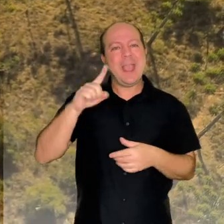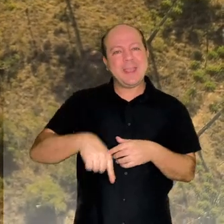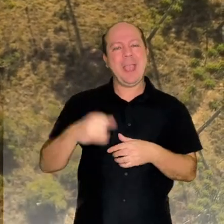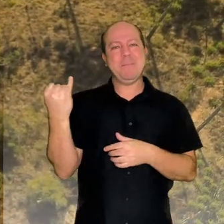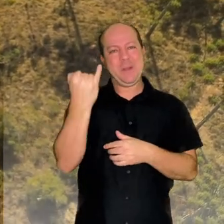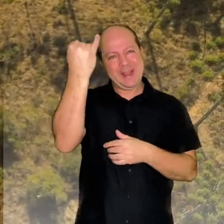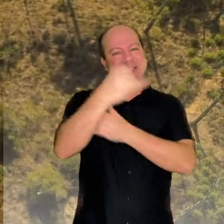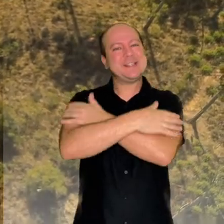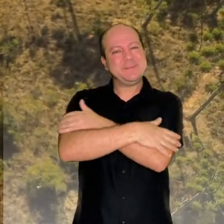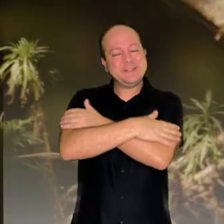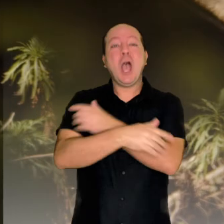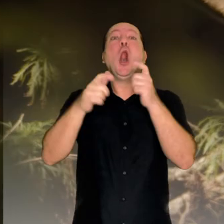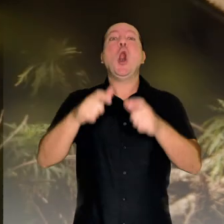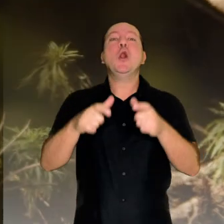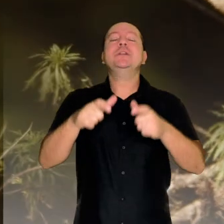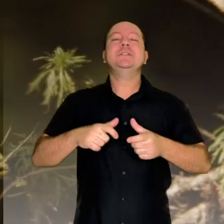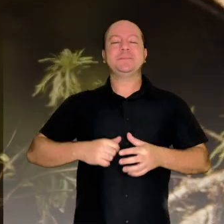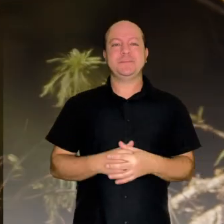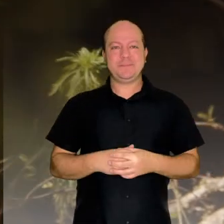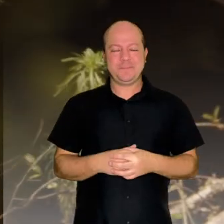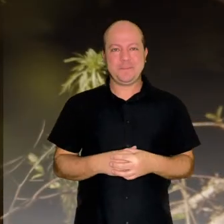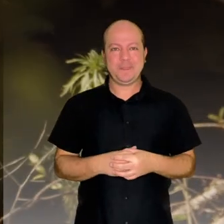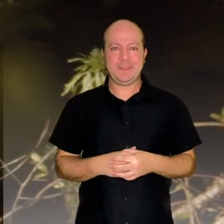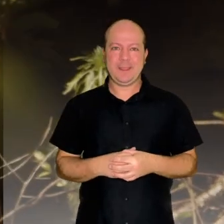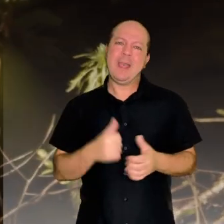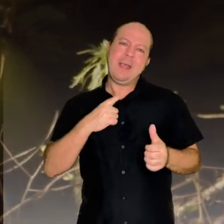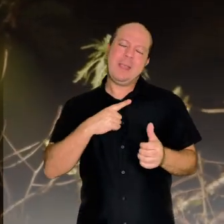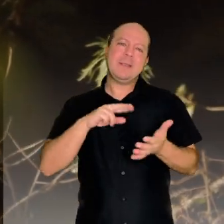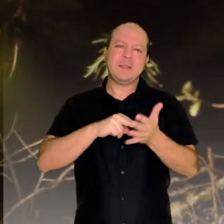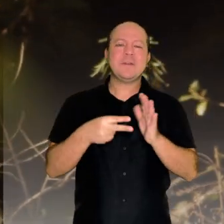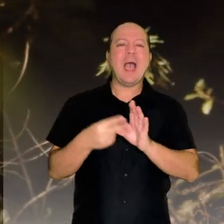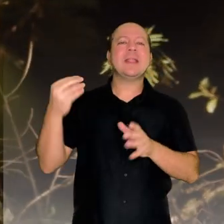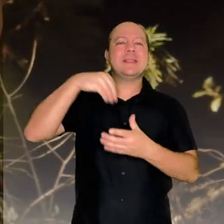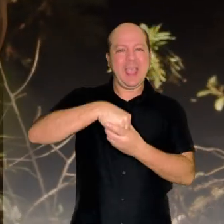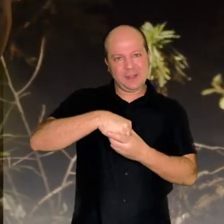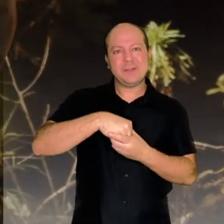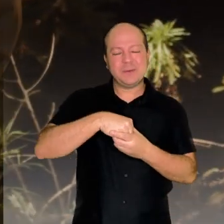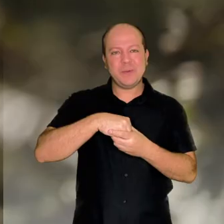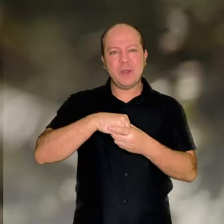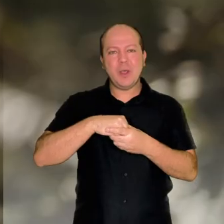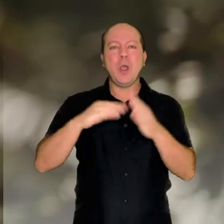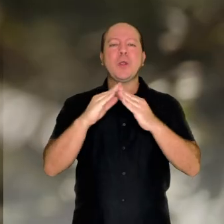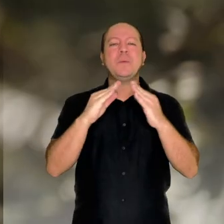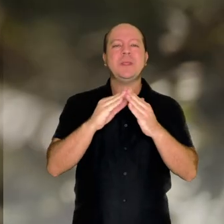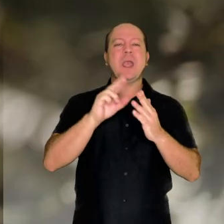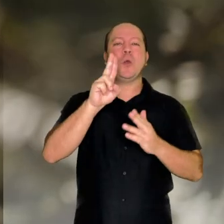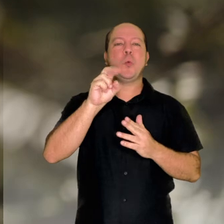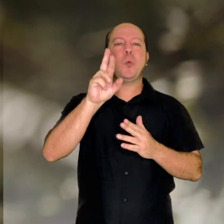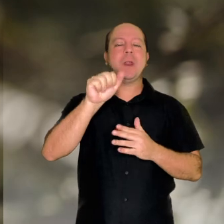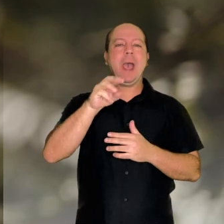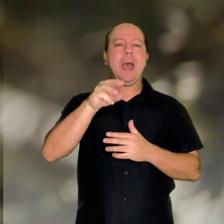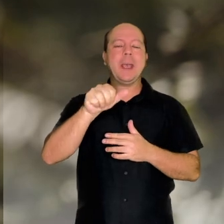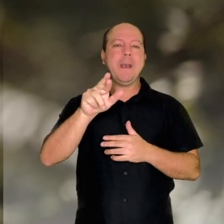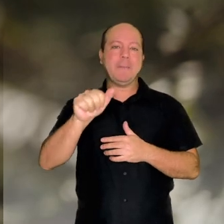das bem importantes é Campos do Jordão. E ela fica onde aqui? Olha, a gente tem a mais significativa que fica dentro do condomínio Umuarama,